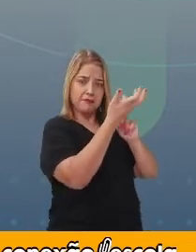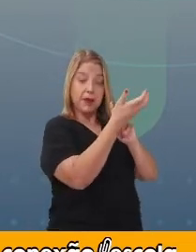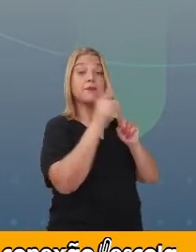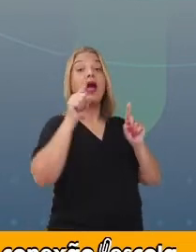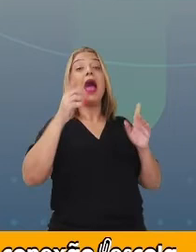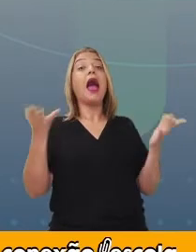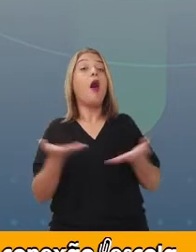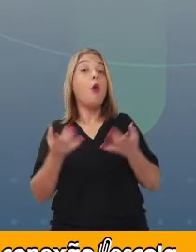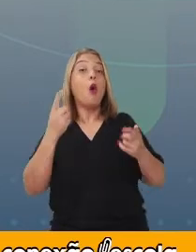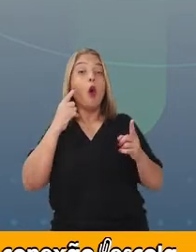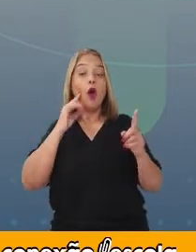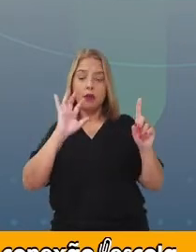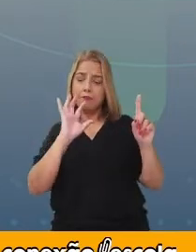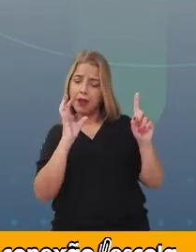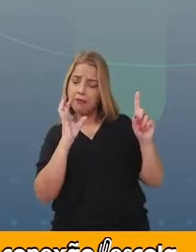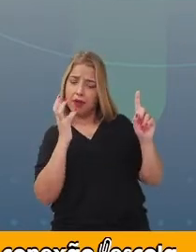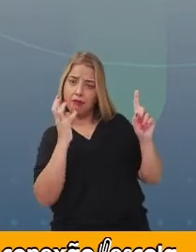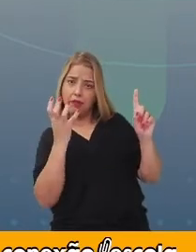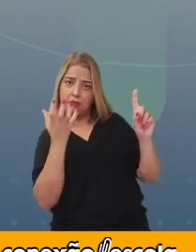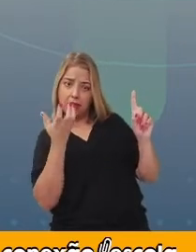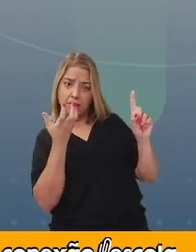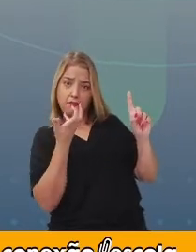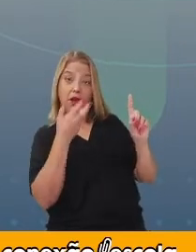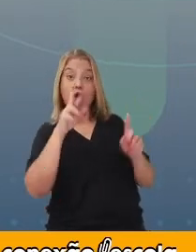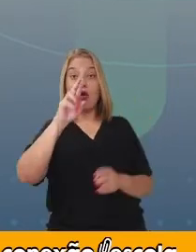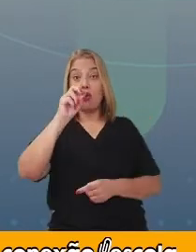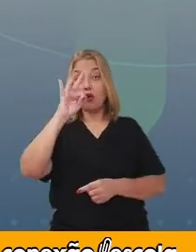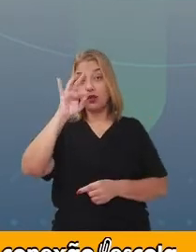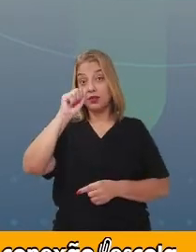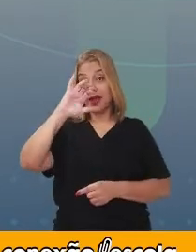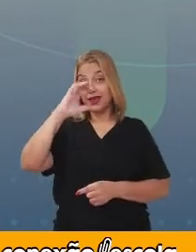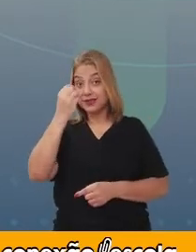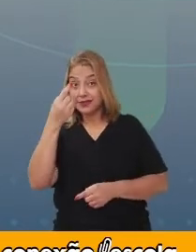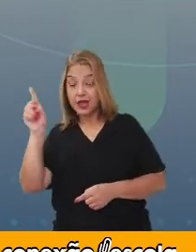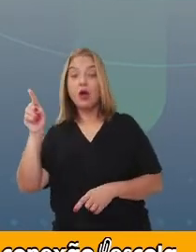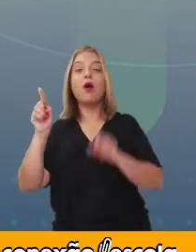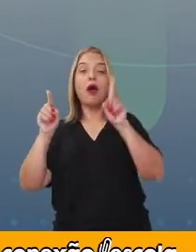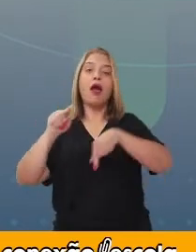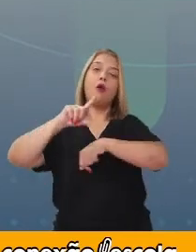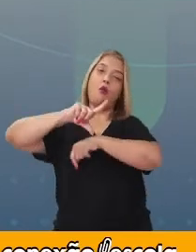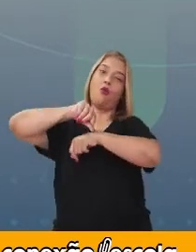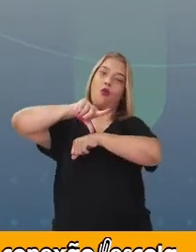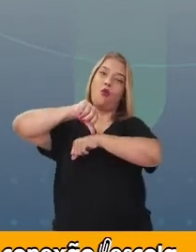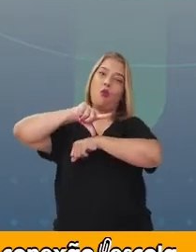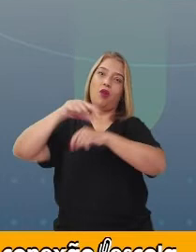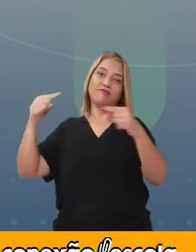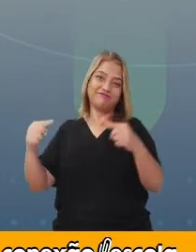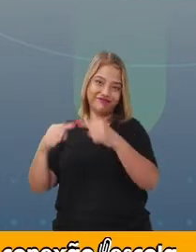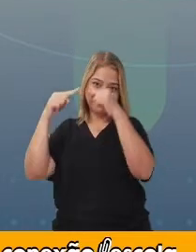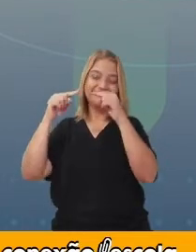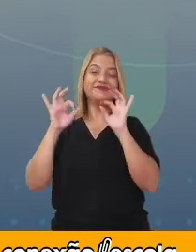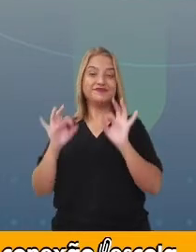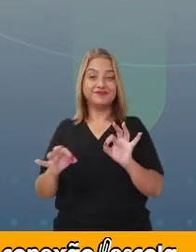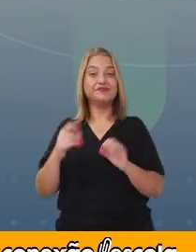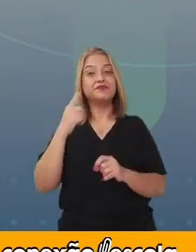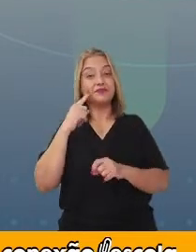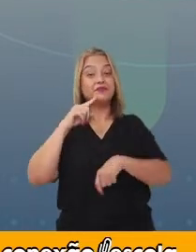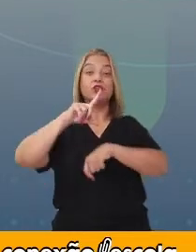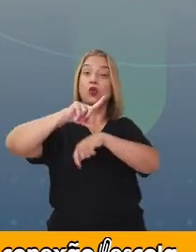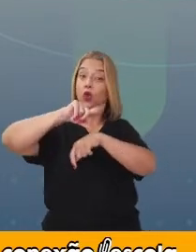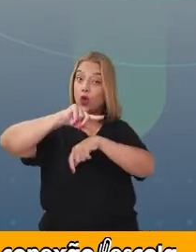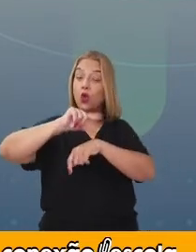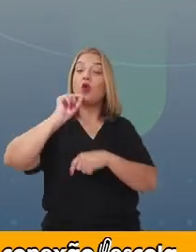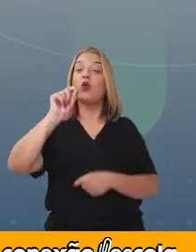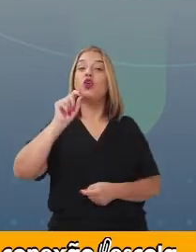chama movimento de rotação, nós temos as horas. E essas horas